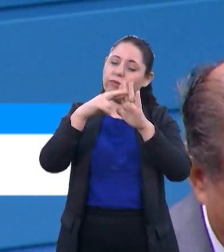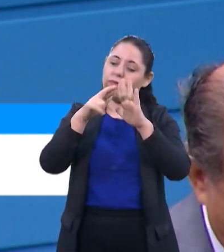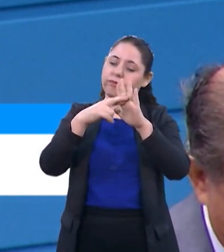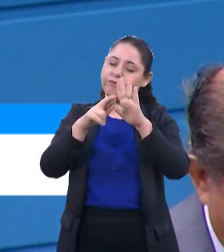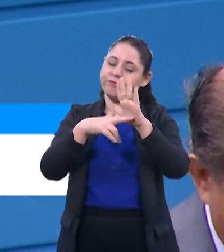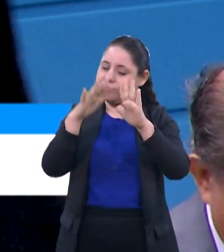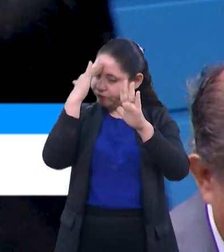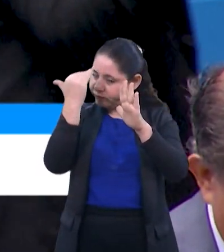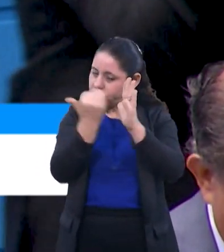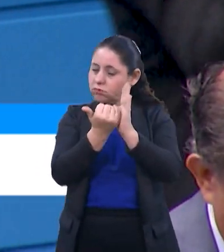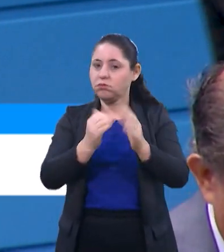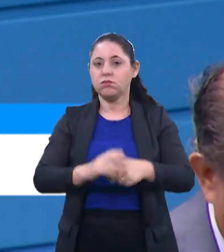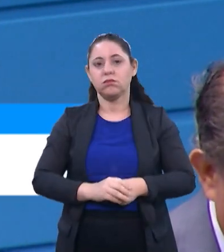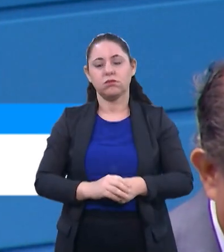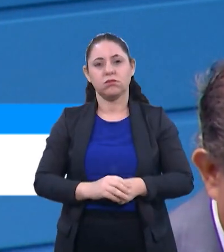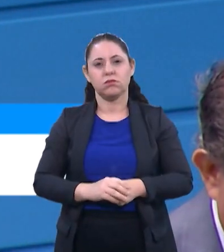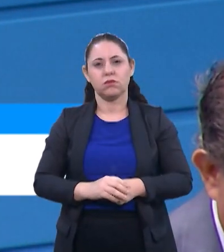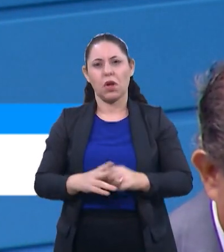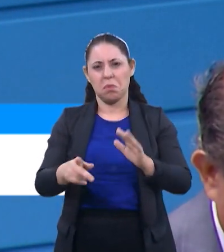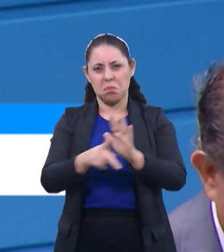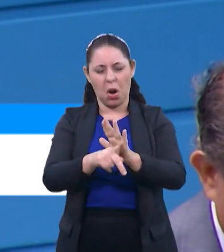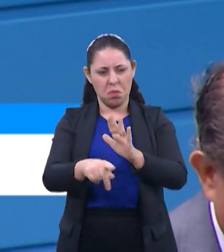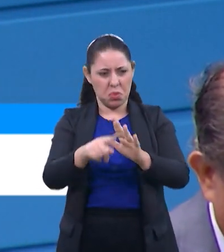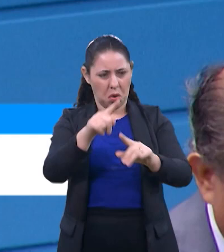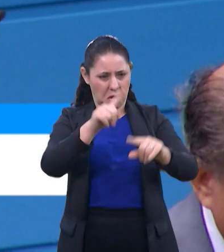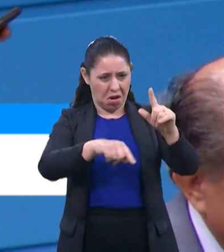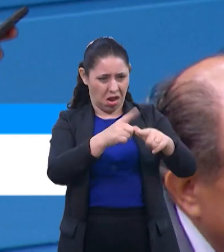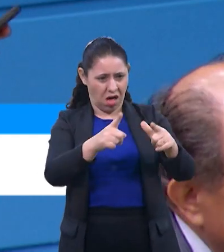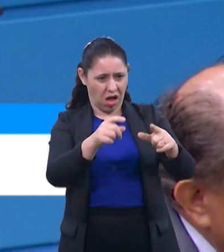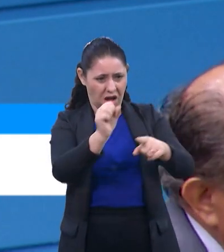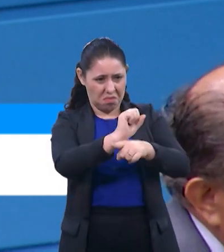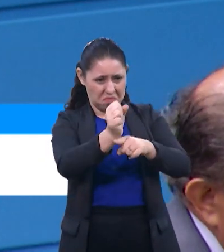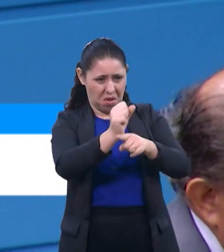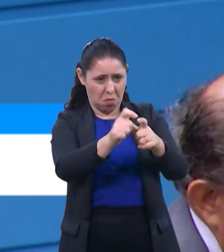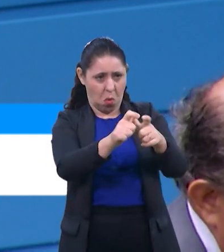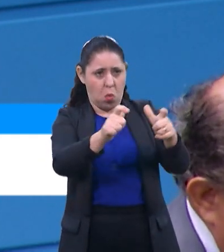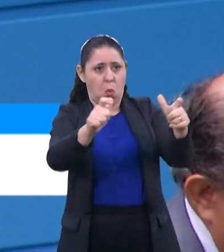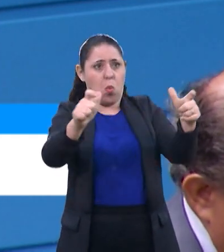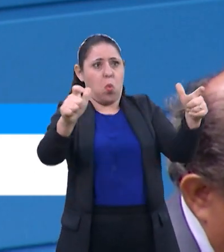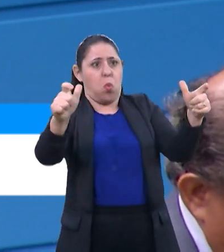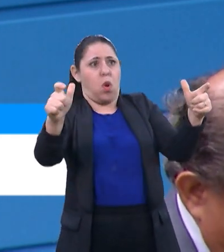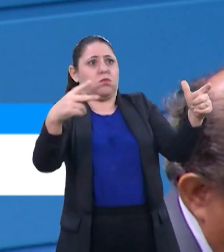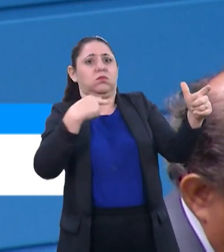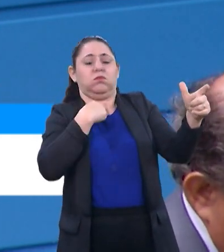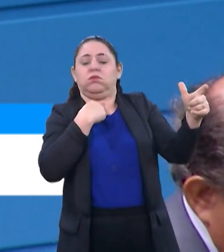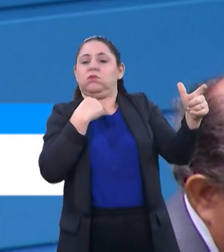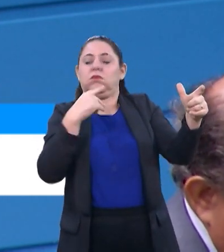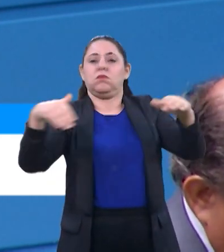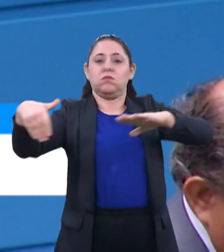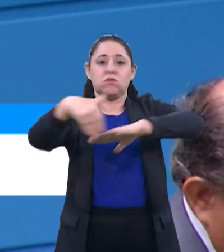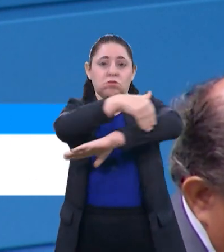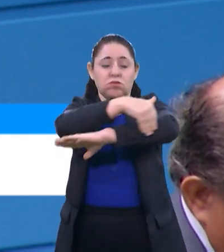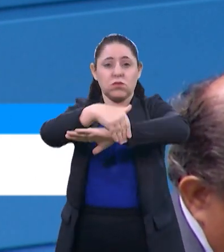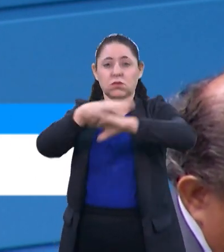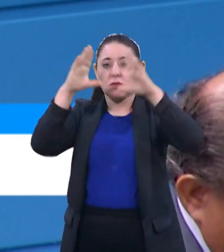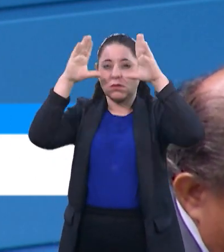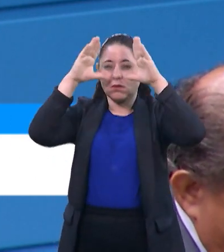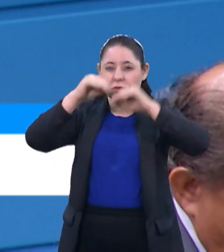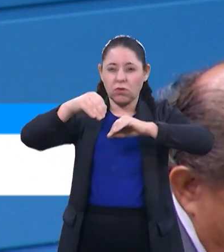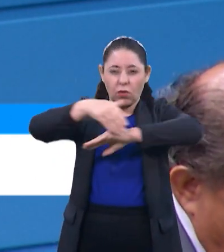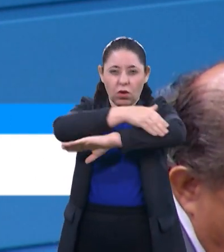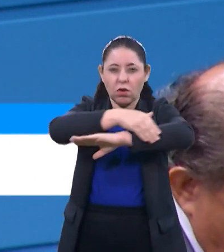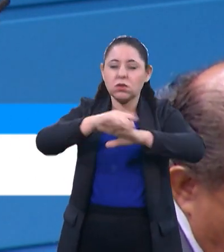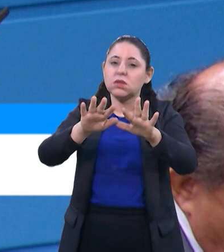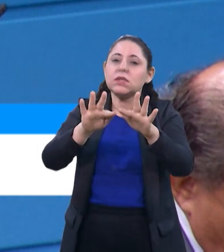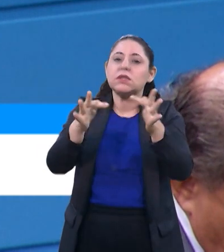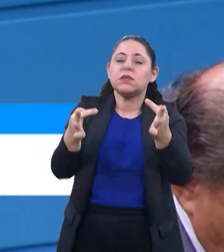regramento, Esse tipo de veículo, com essa dimensão, com esse comprimento, não pode trafegar à noite